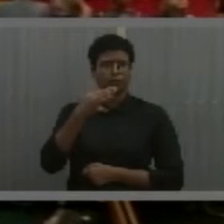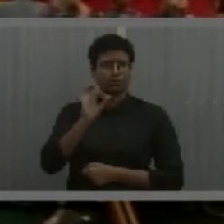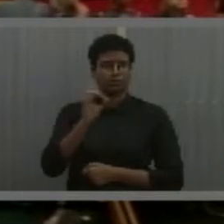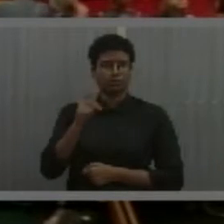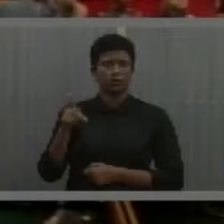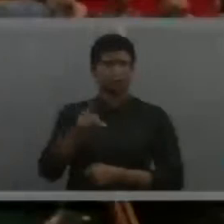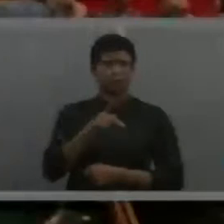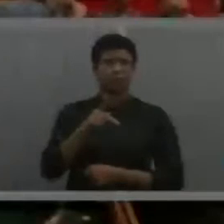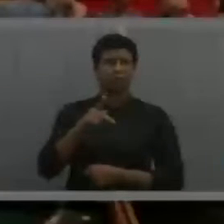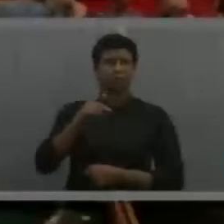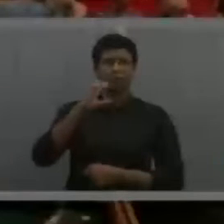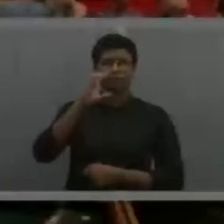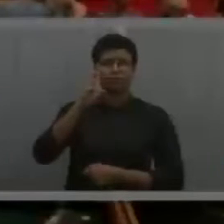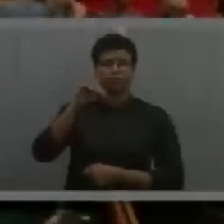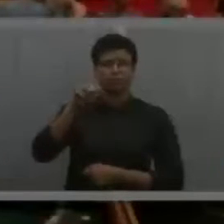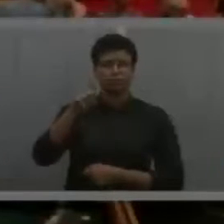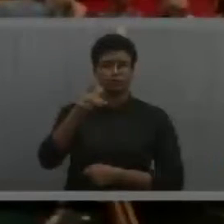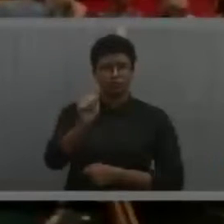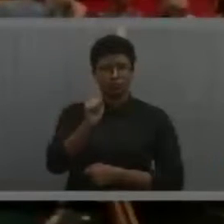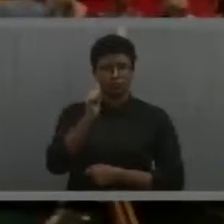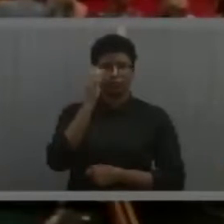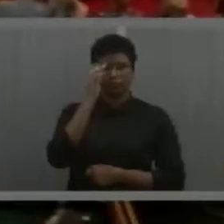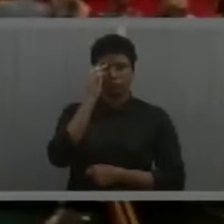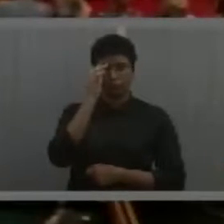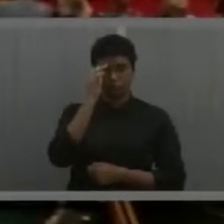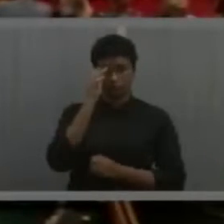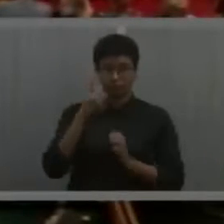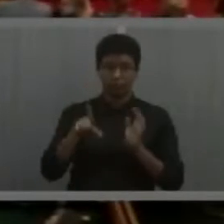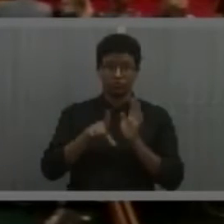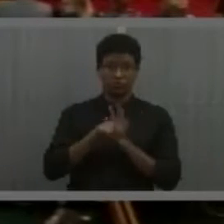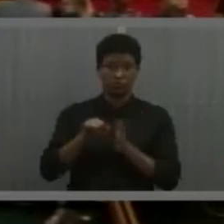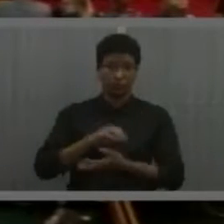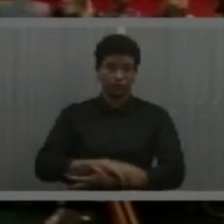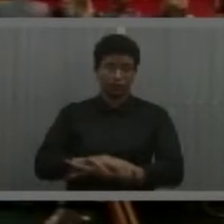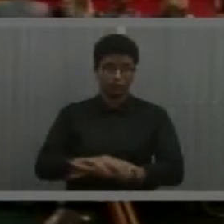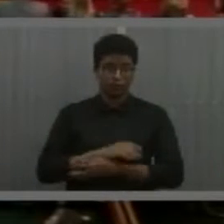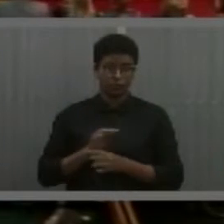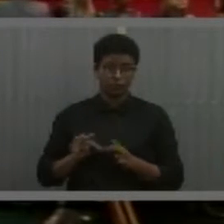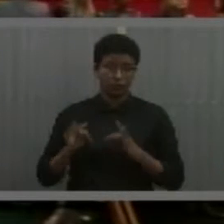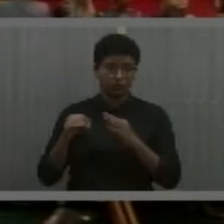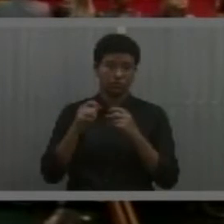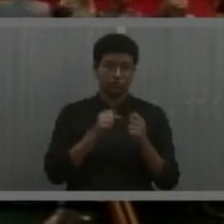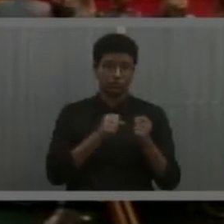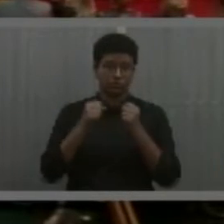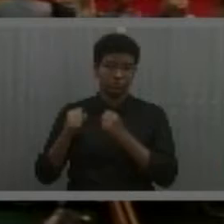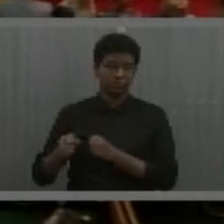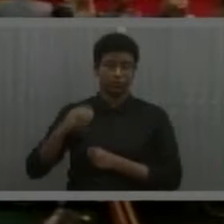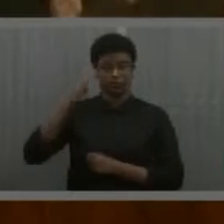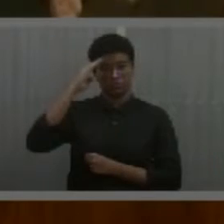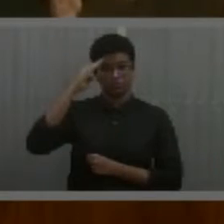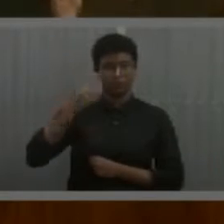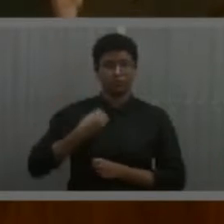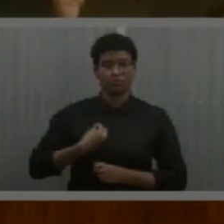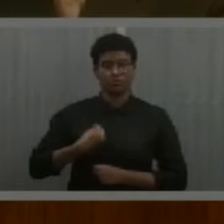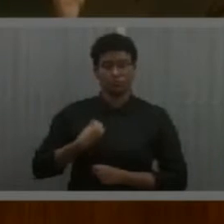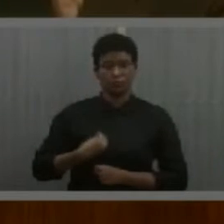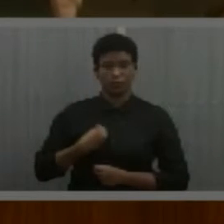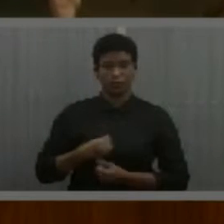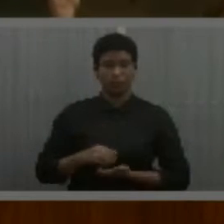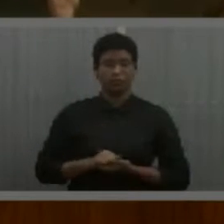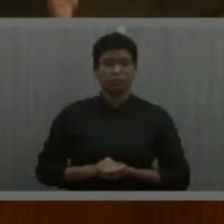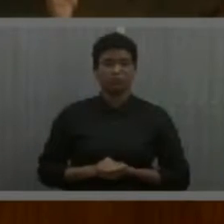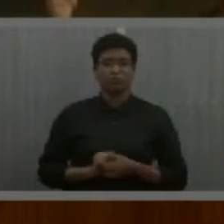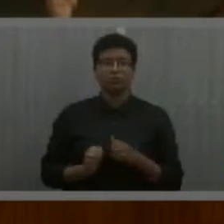governadores, os prefeitos e atendido pleitos que são apresentados, né? Então, assim, um sinal de que mesmo o governador sendo do Partido